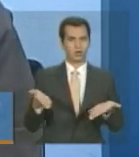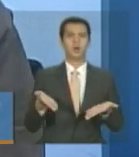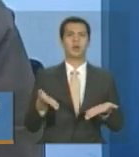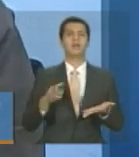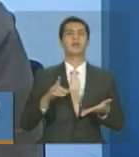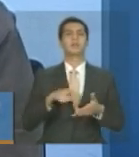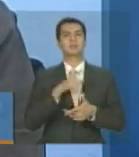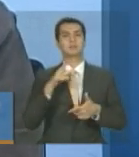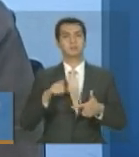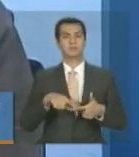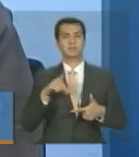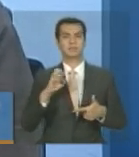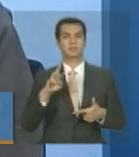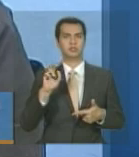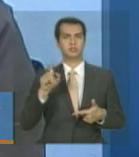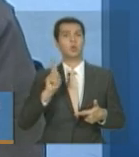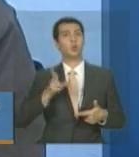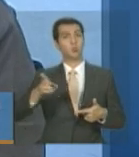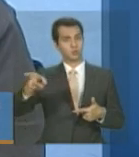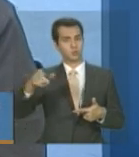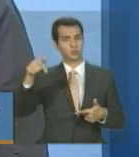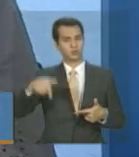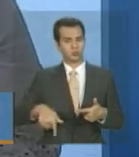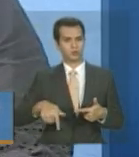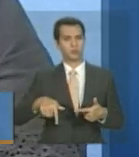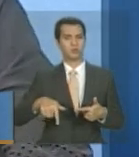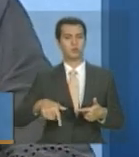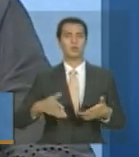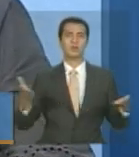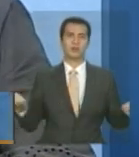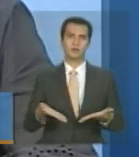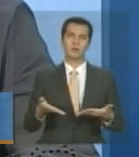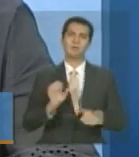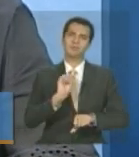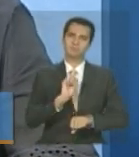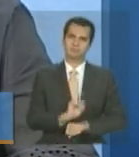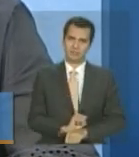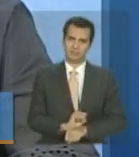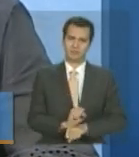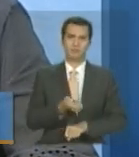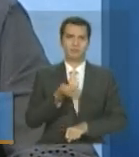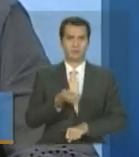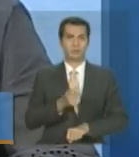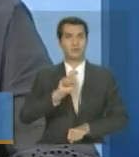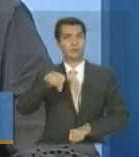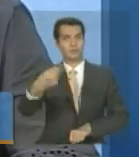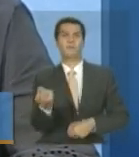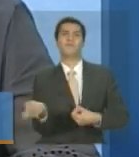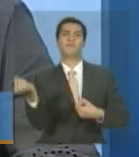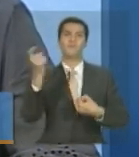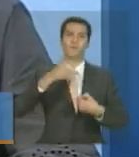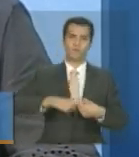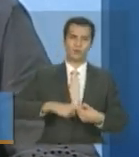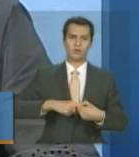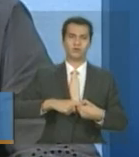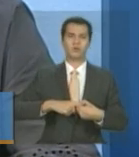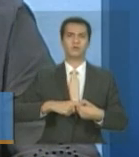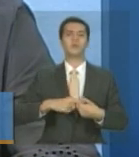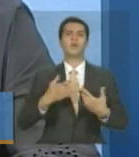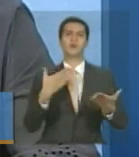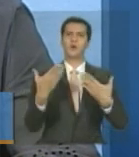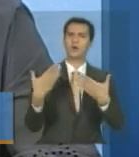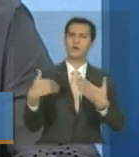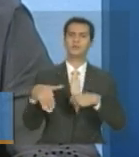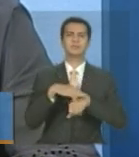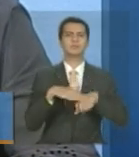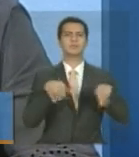com a gente no segundo bloco, então a gente agora vai para um breve intervalo, mas a gente volta a participar para conversar mais sobre